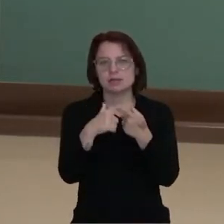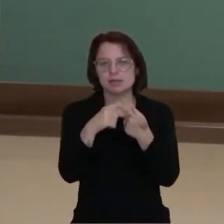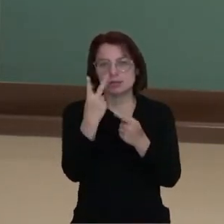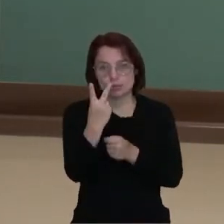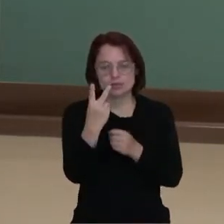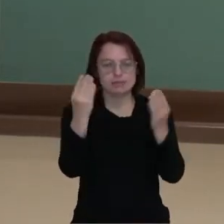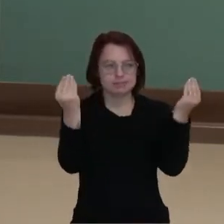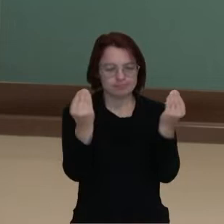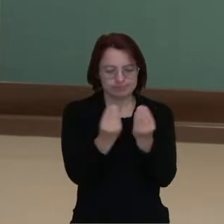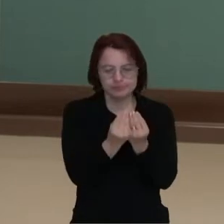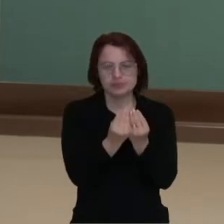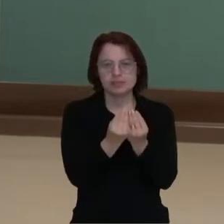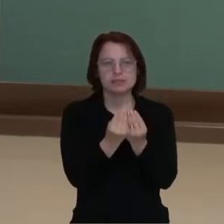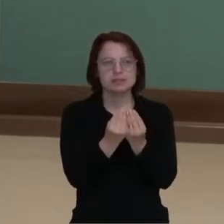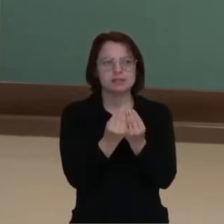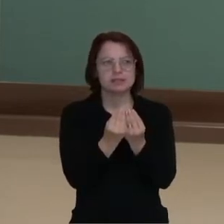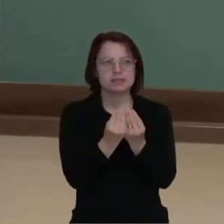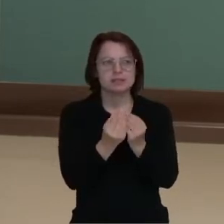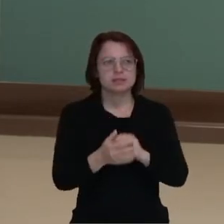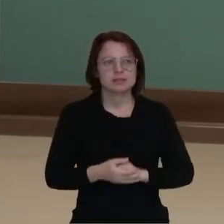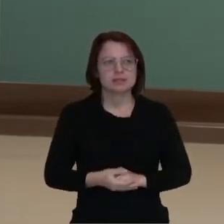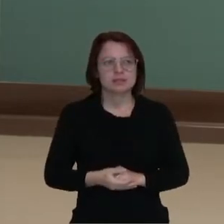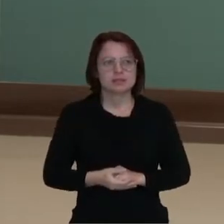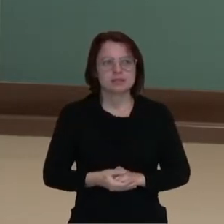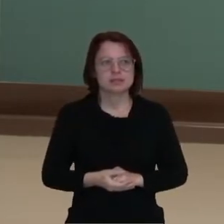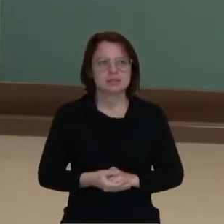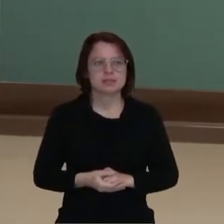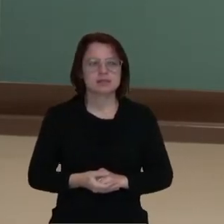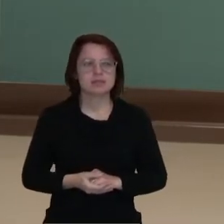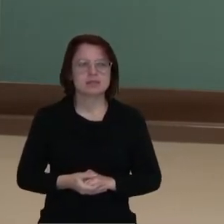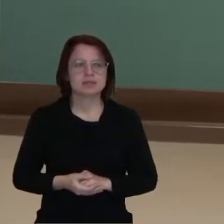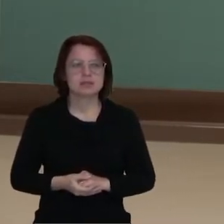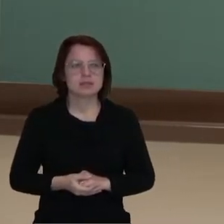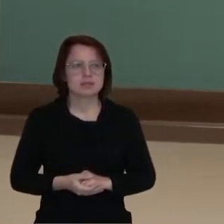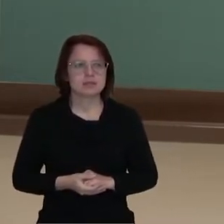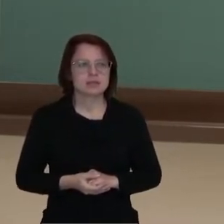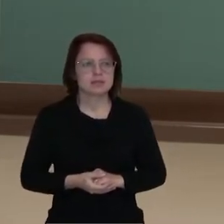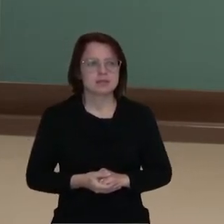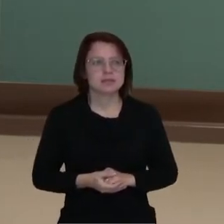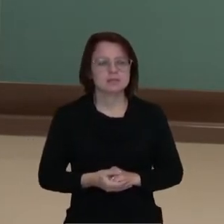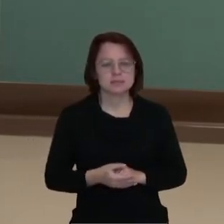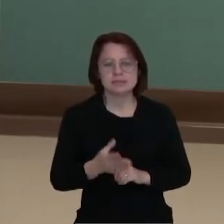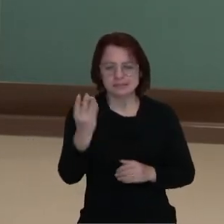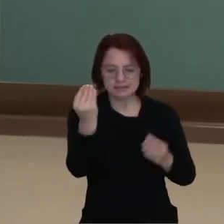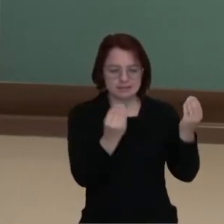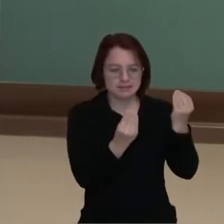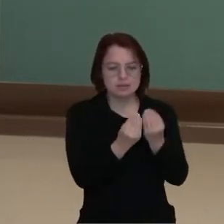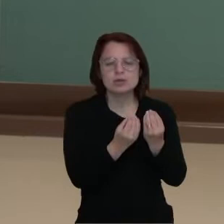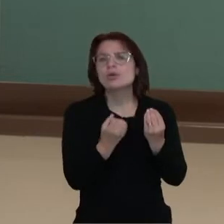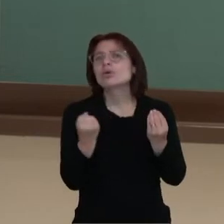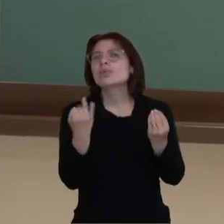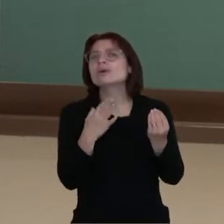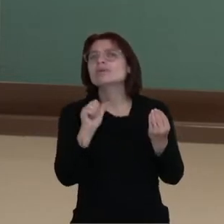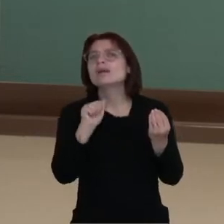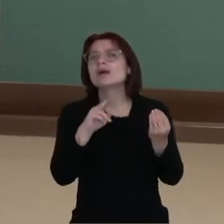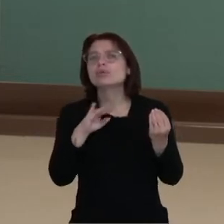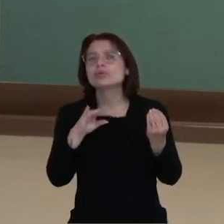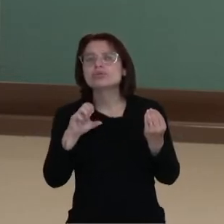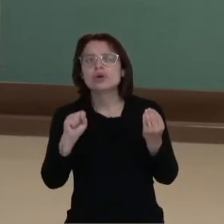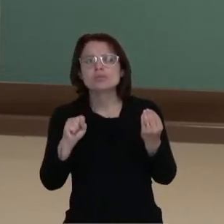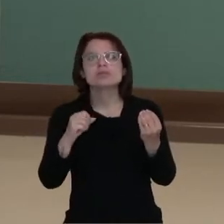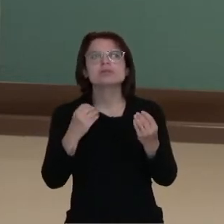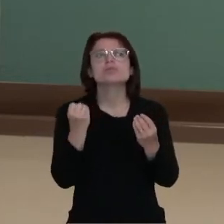número que eu ganhei dos dois, tá? Desses, quantos são autossômicos e quantos são